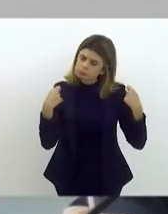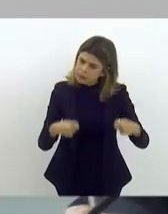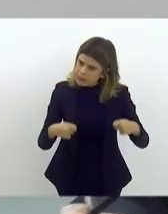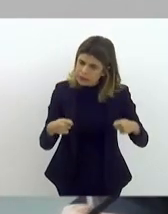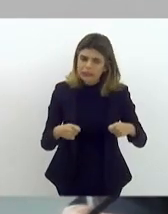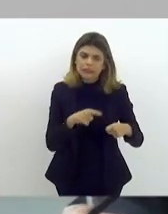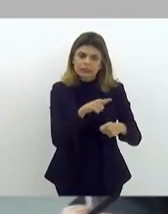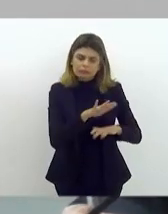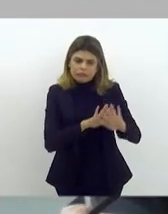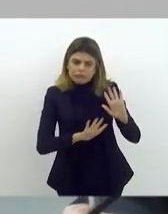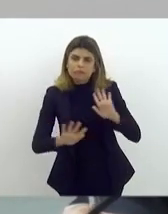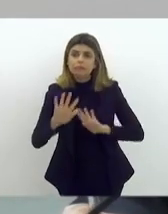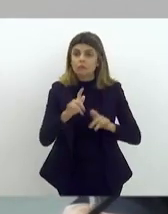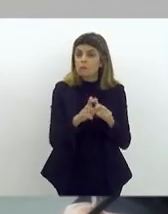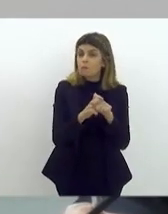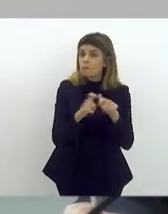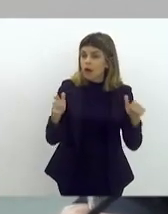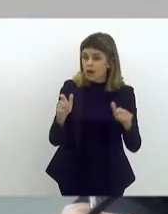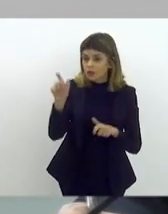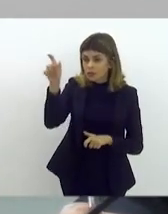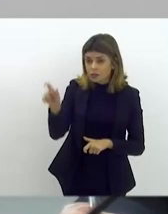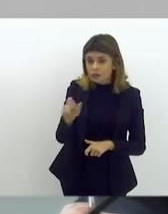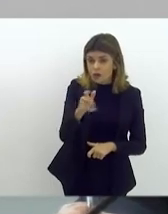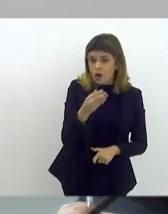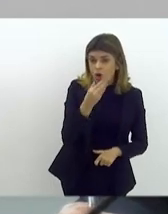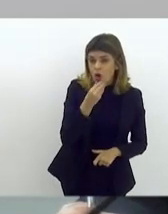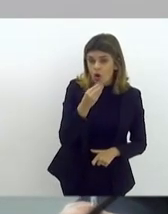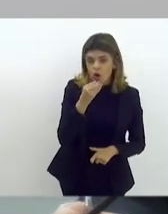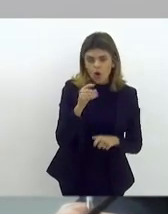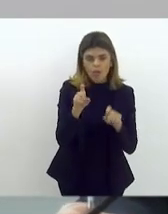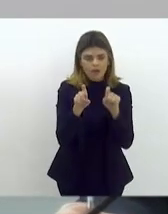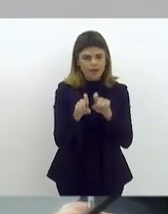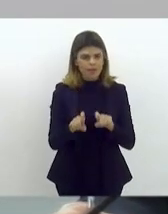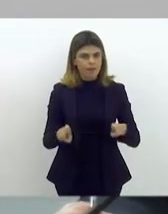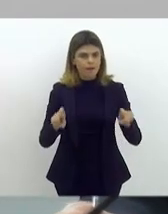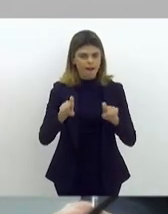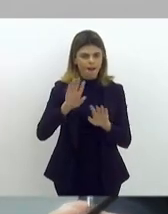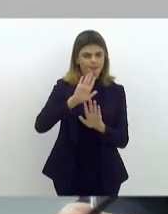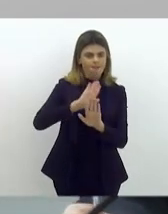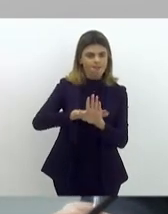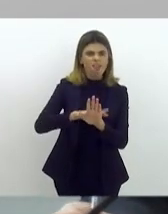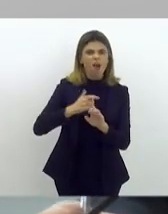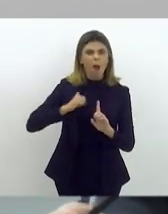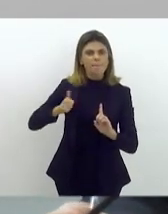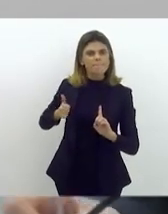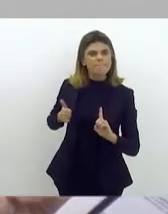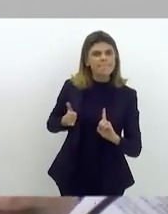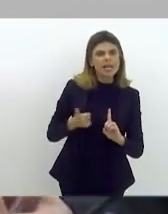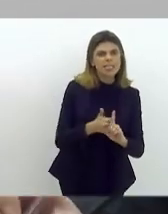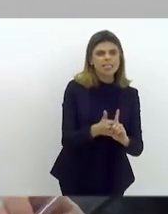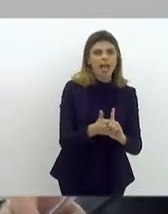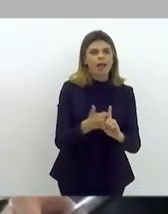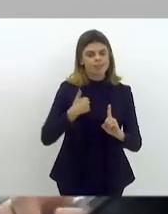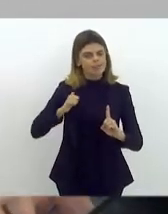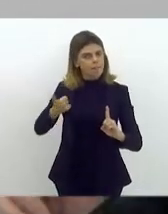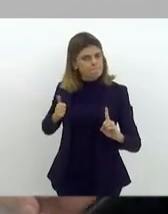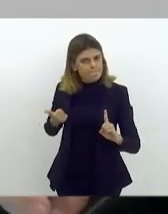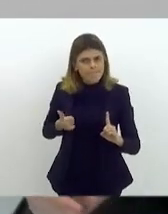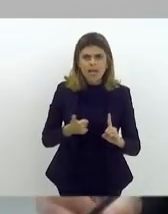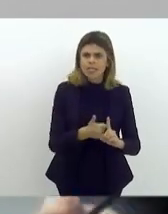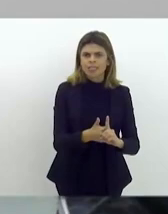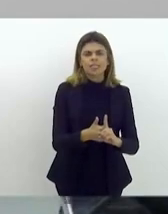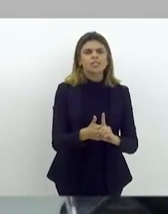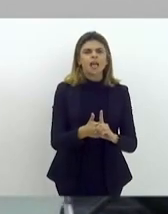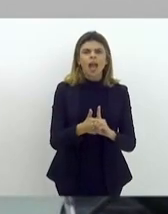ponderante porque a maioria desses autores de crimes virtuais eles perseguem as mulheres como a senhora é mesmo trouxe aqui